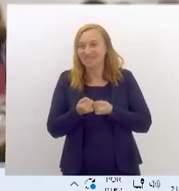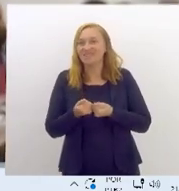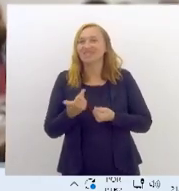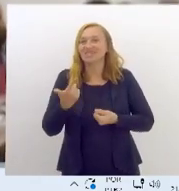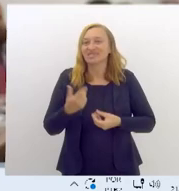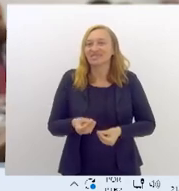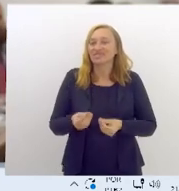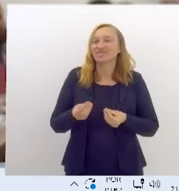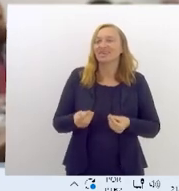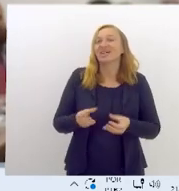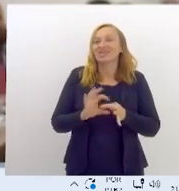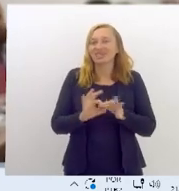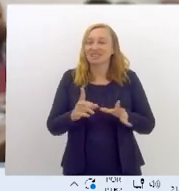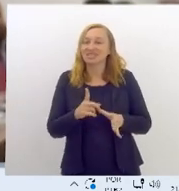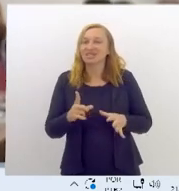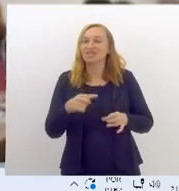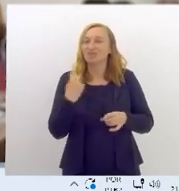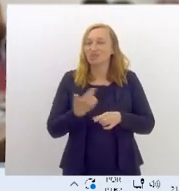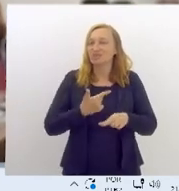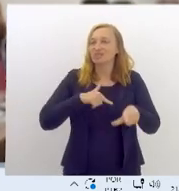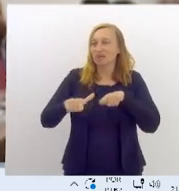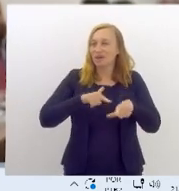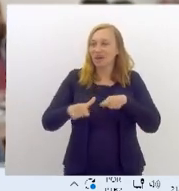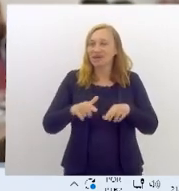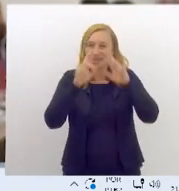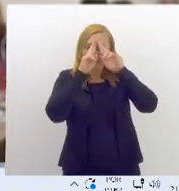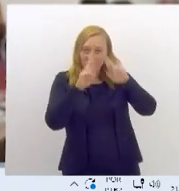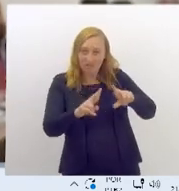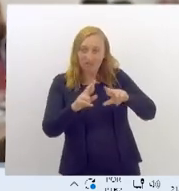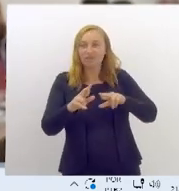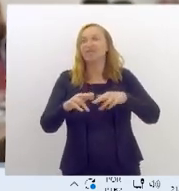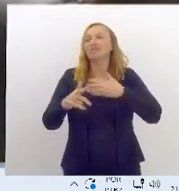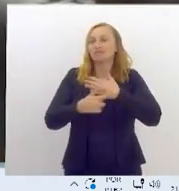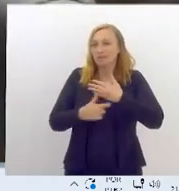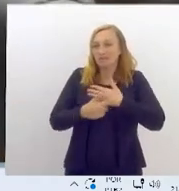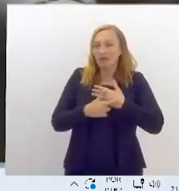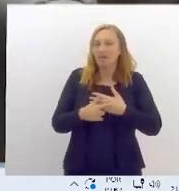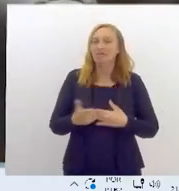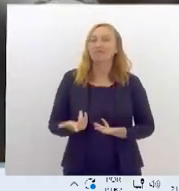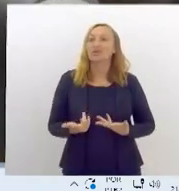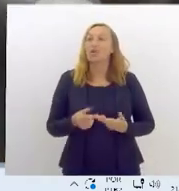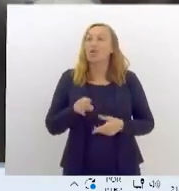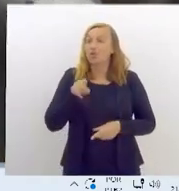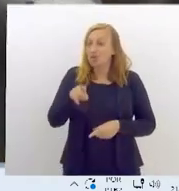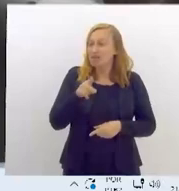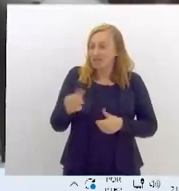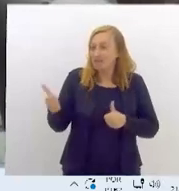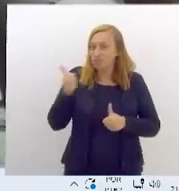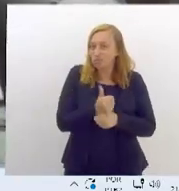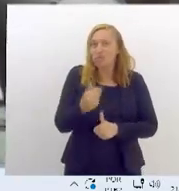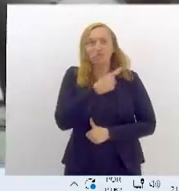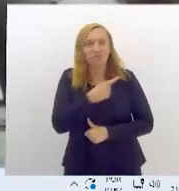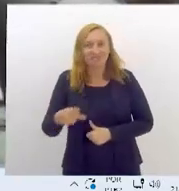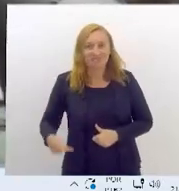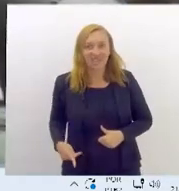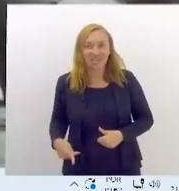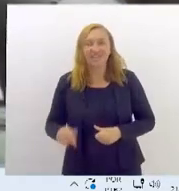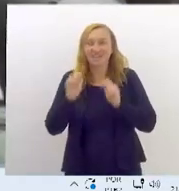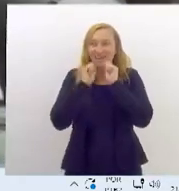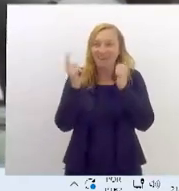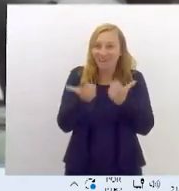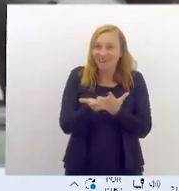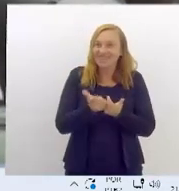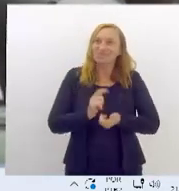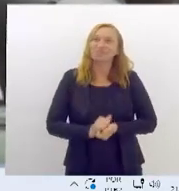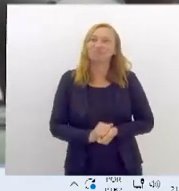trabalho para que os parlamentares tenham seus mandatos respeitados sua prova viva disso quando você assumiu a presidência da Assembleia